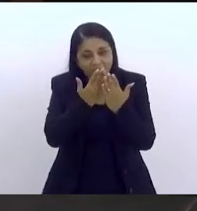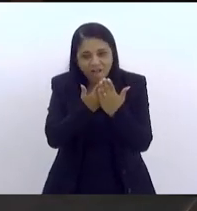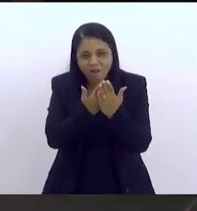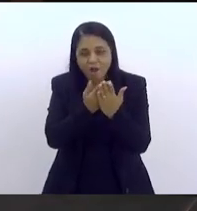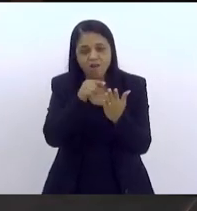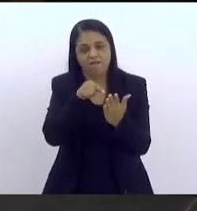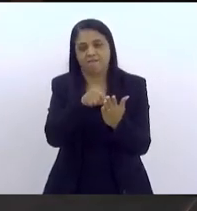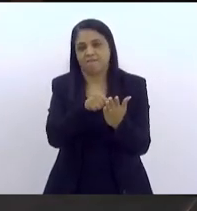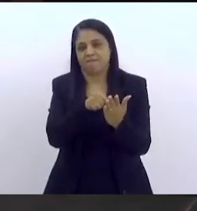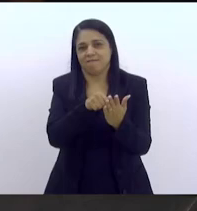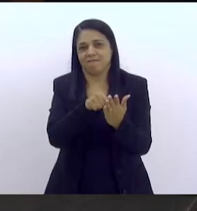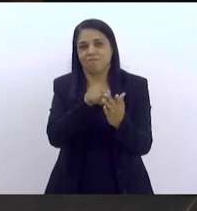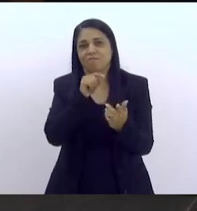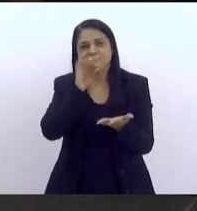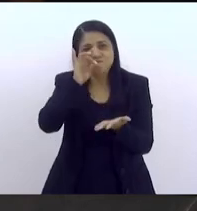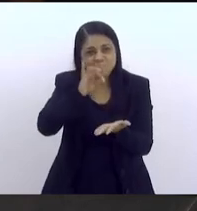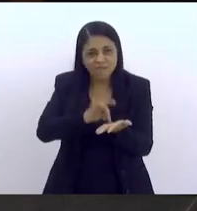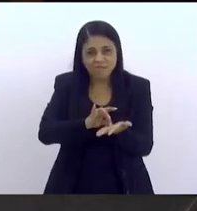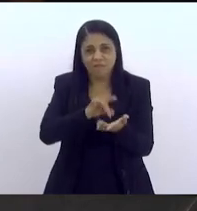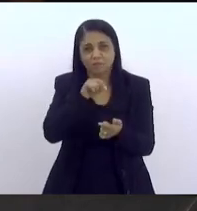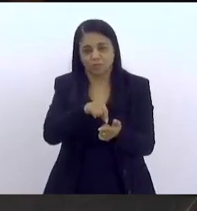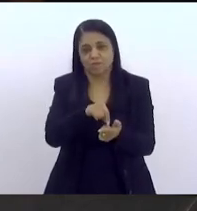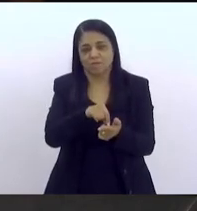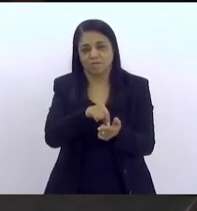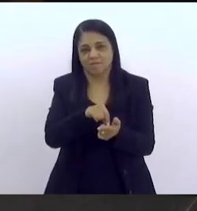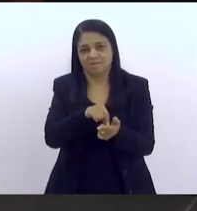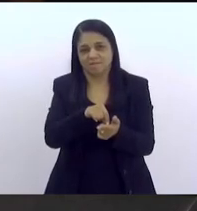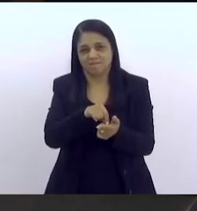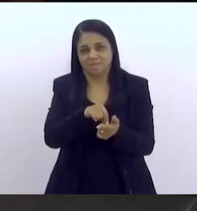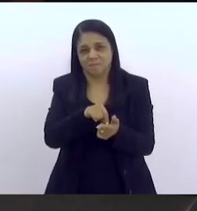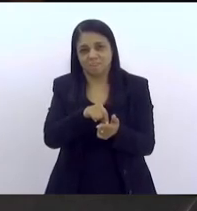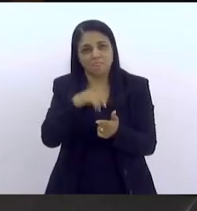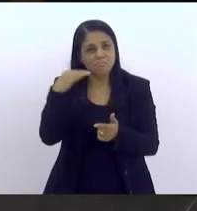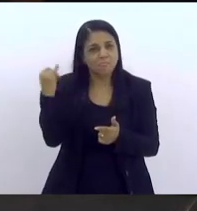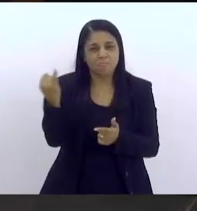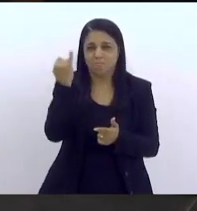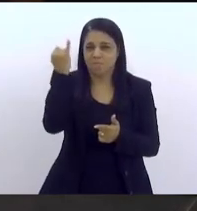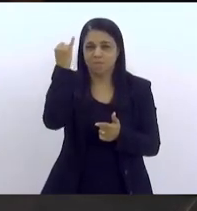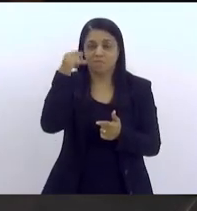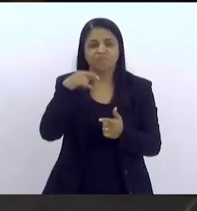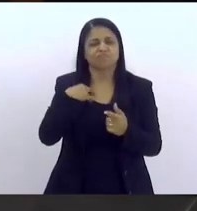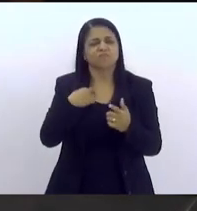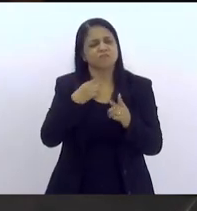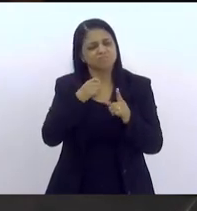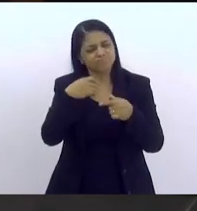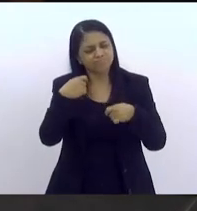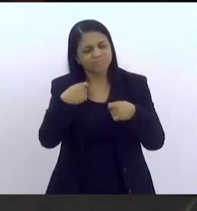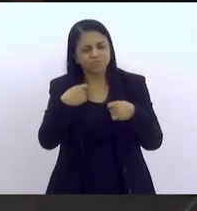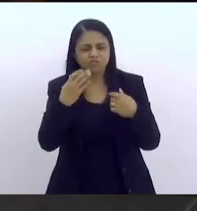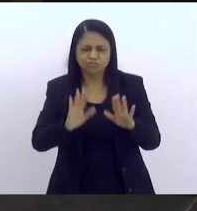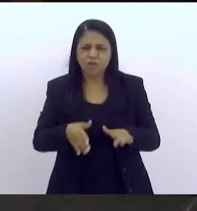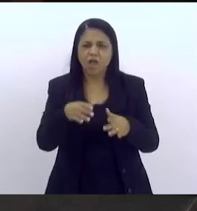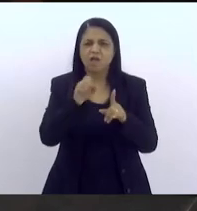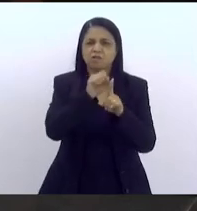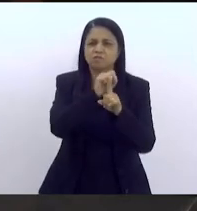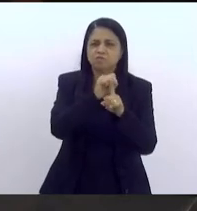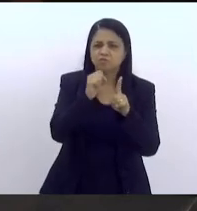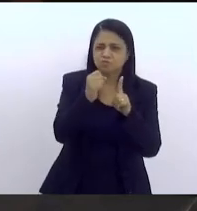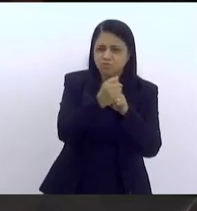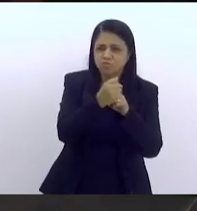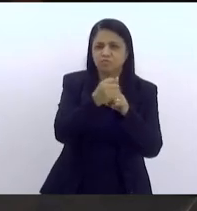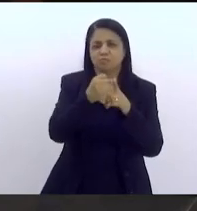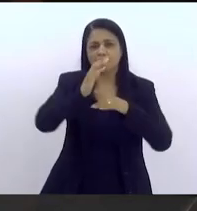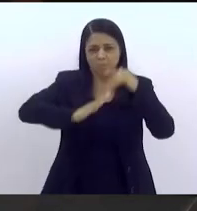determinada do que determinante uma série de sociólogos da educação vem discutindo isso há muito tempo né